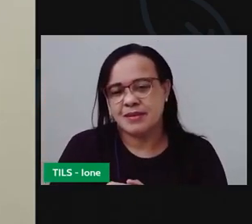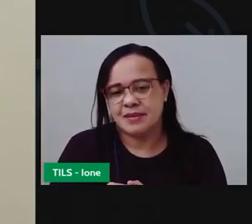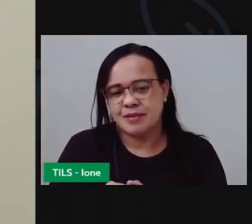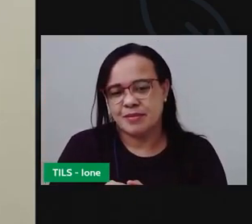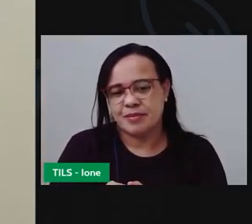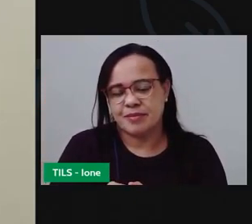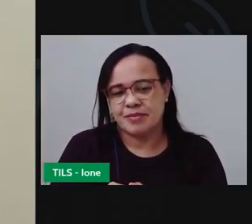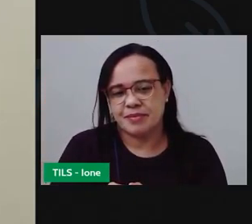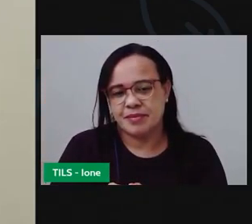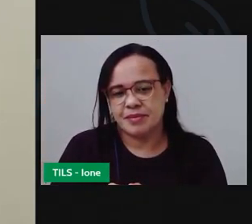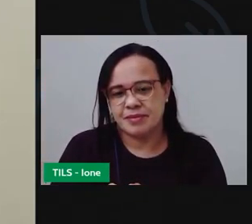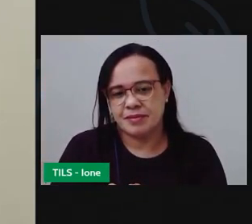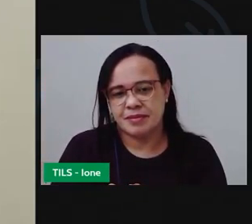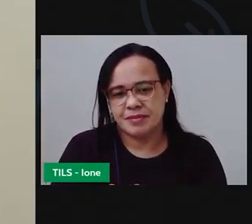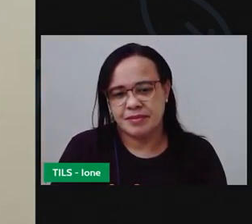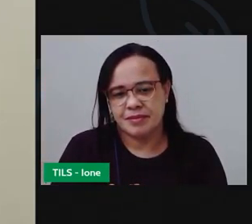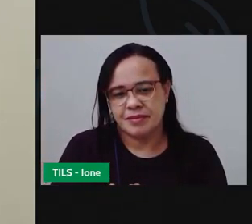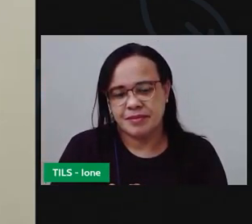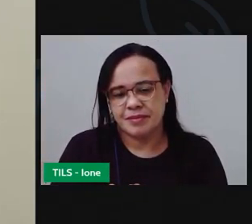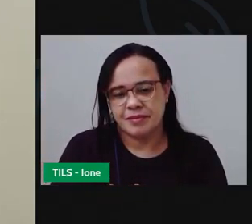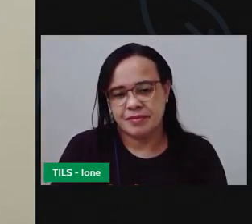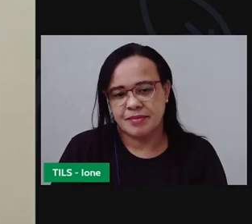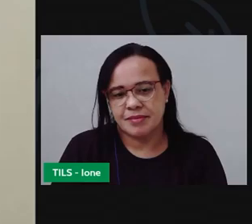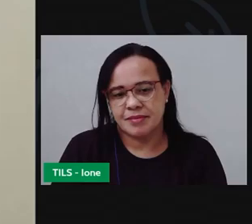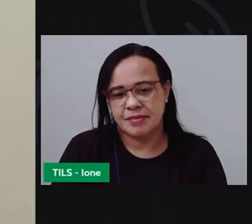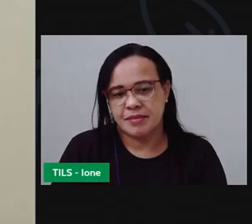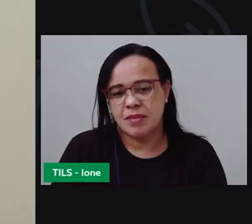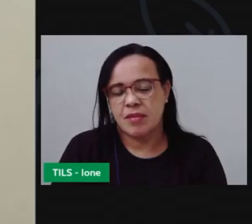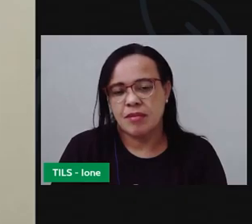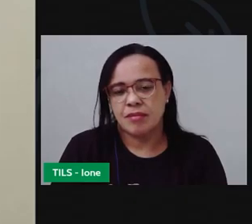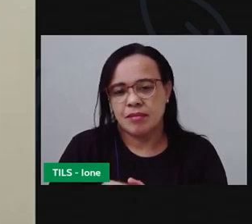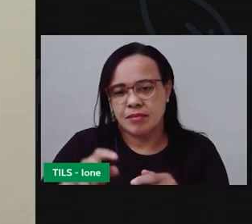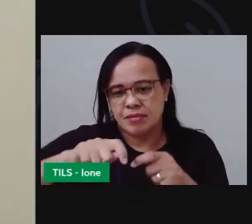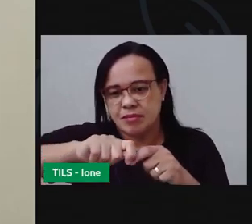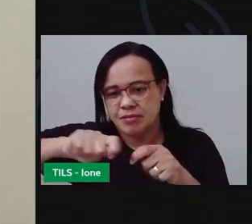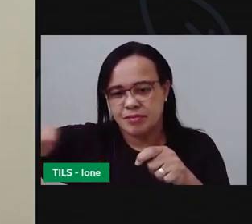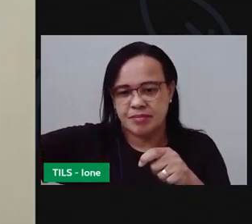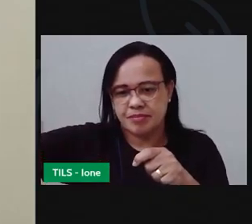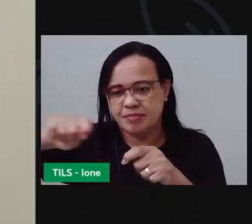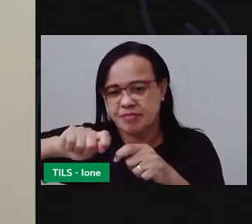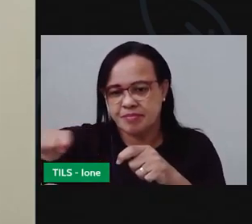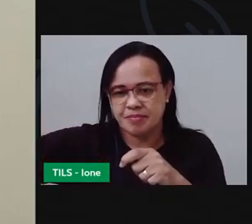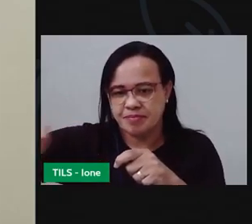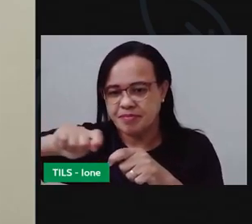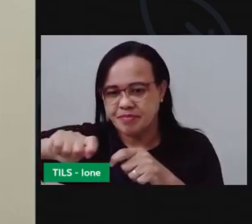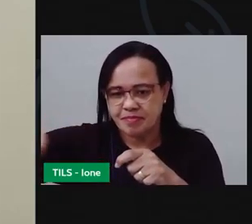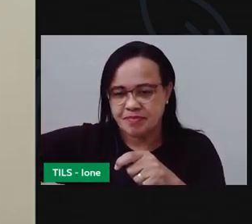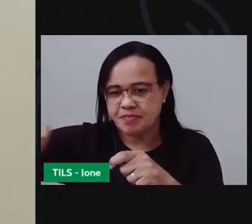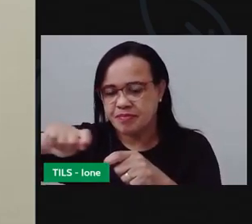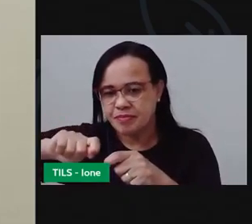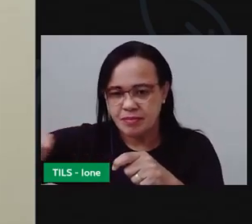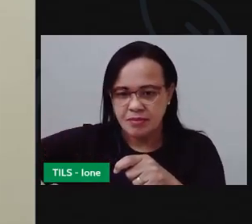E faço assim, ó. Na outra parte da garrafa, eu venho